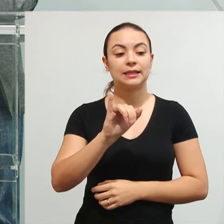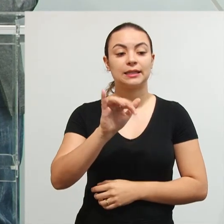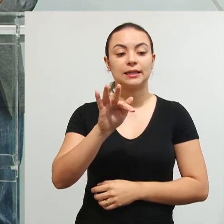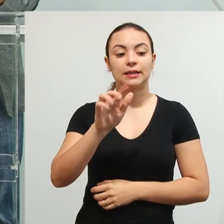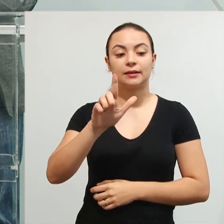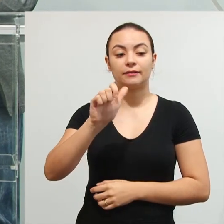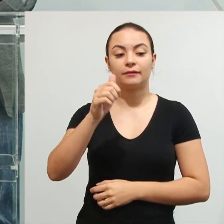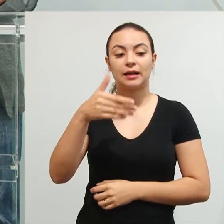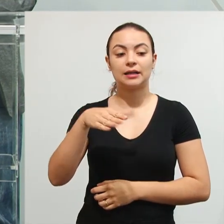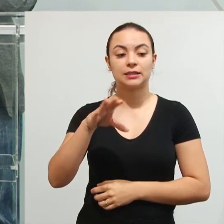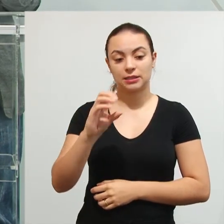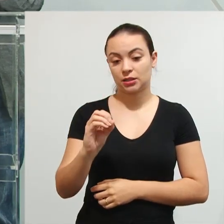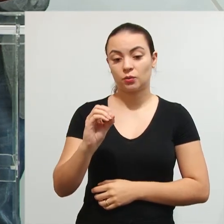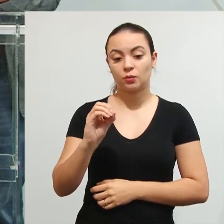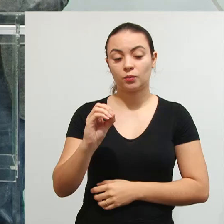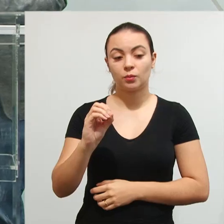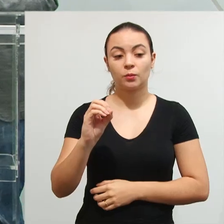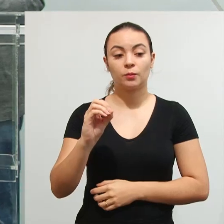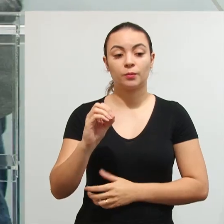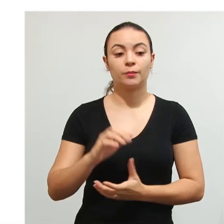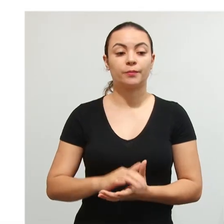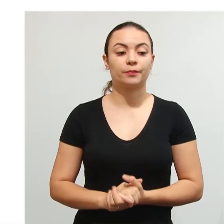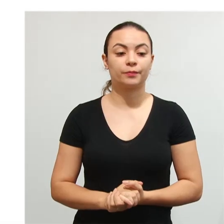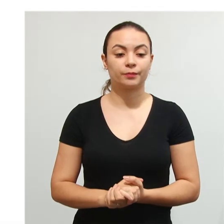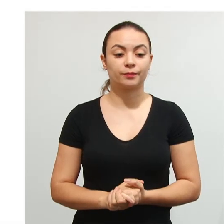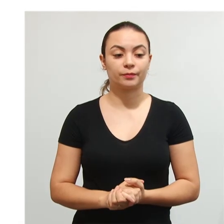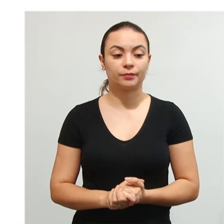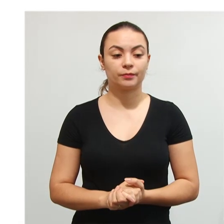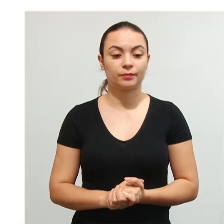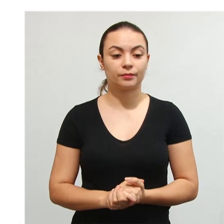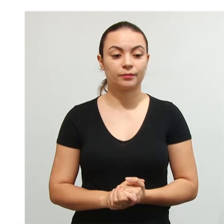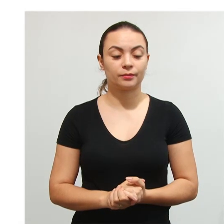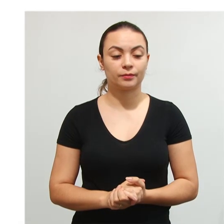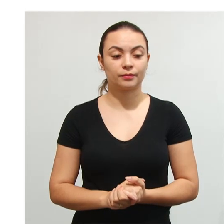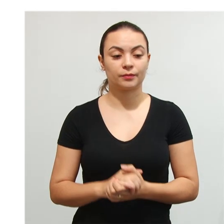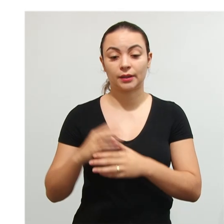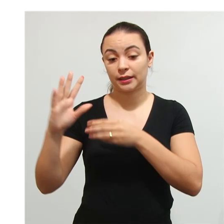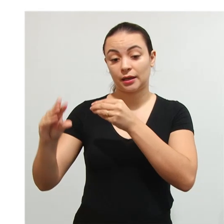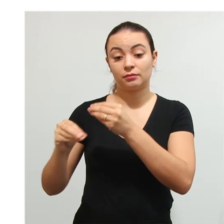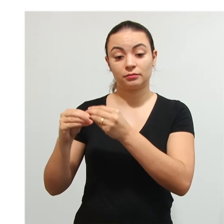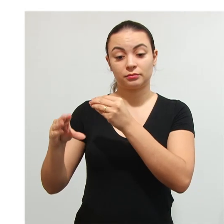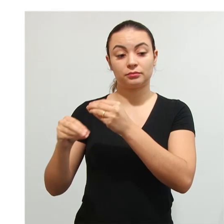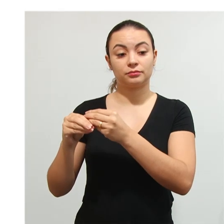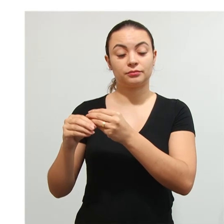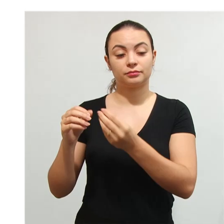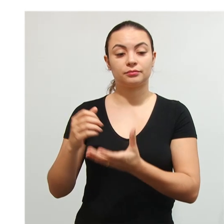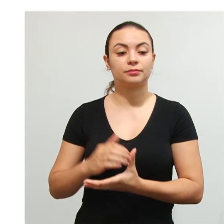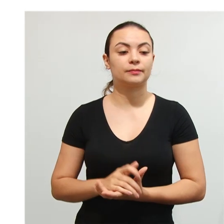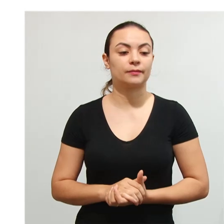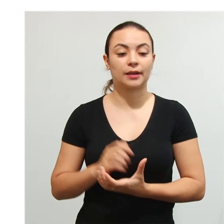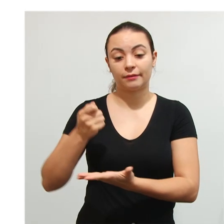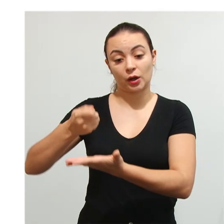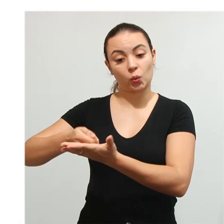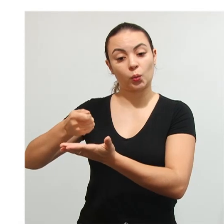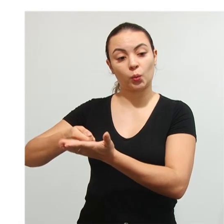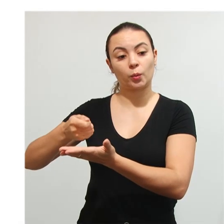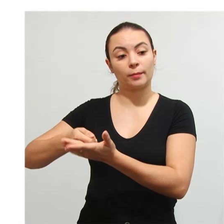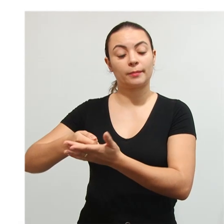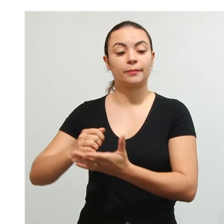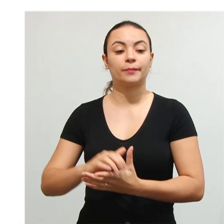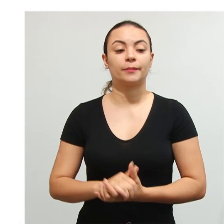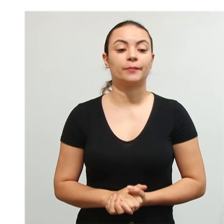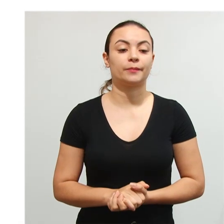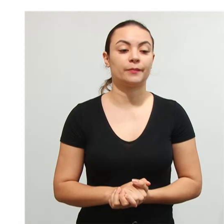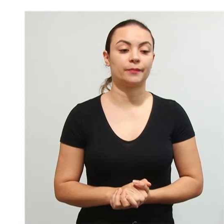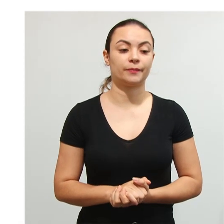uma taxa Então quais são os outros tipos de taxa a inflação como uma taxa E aí essa inflação que é um